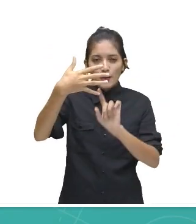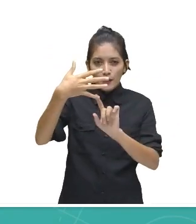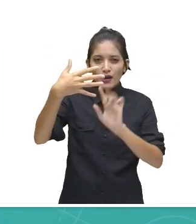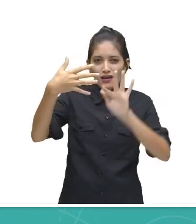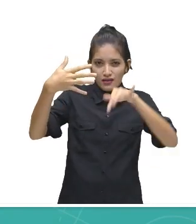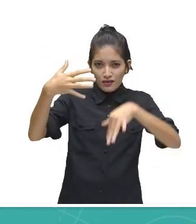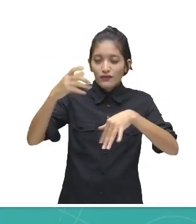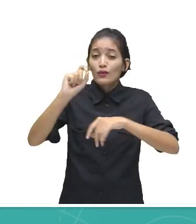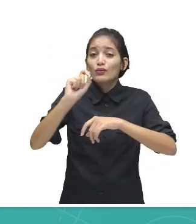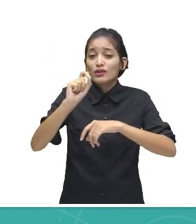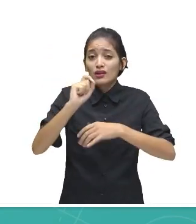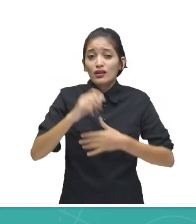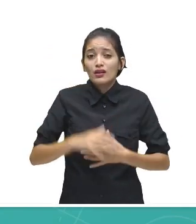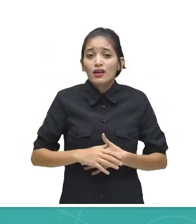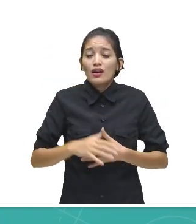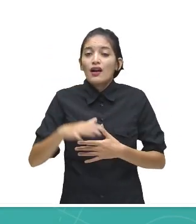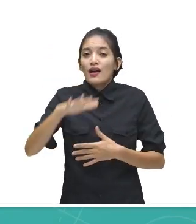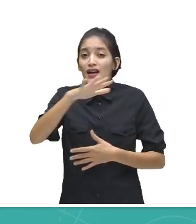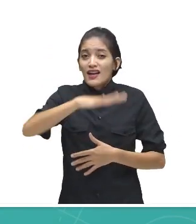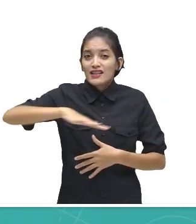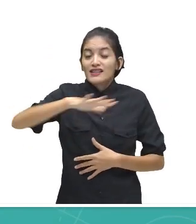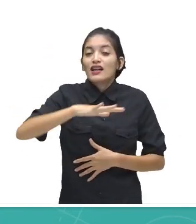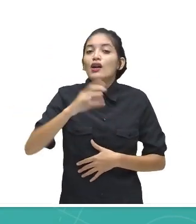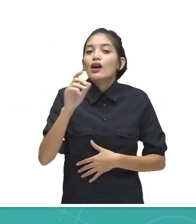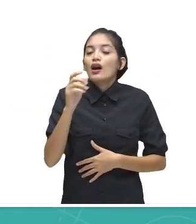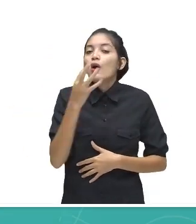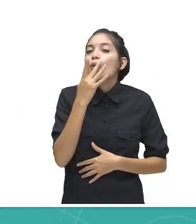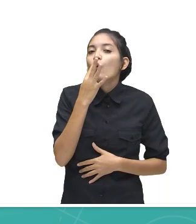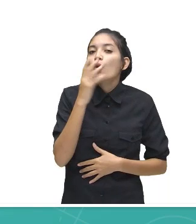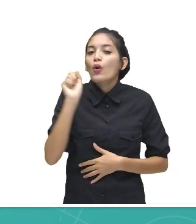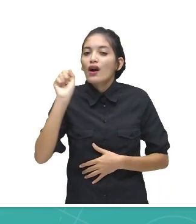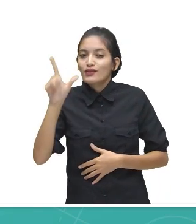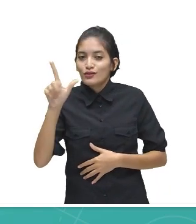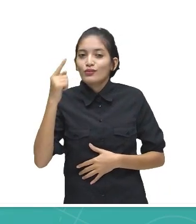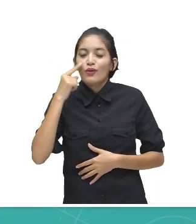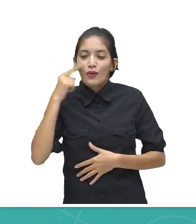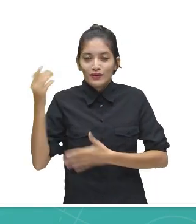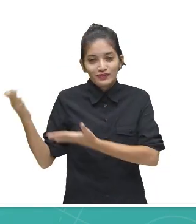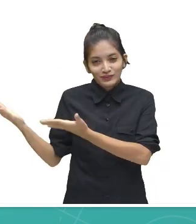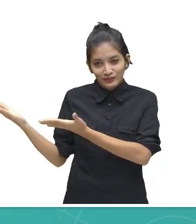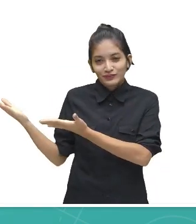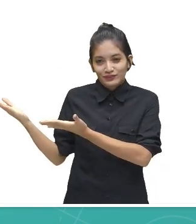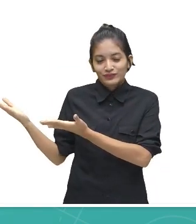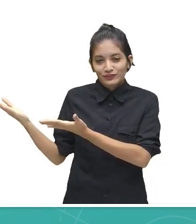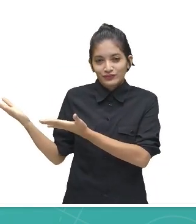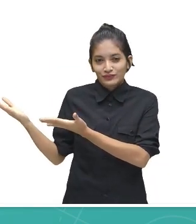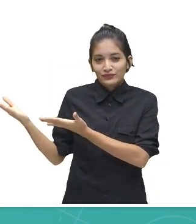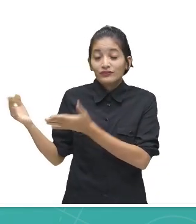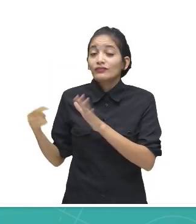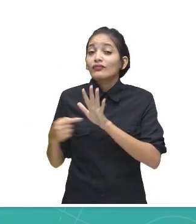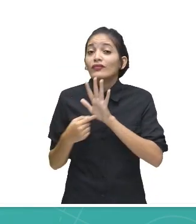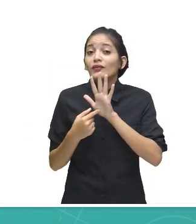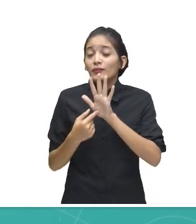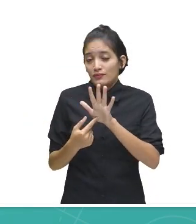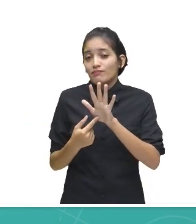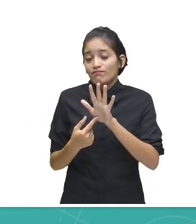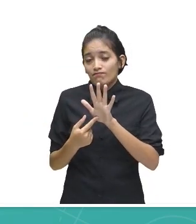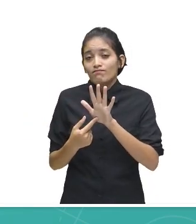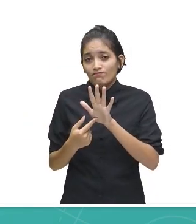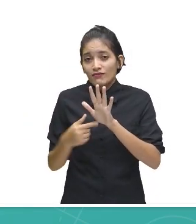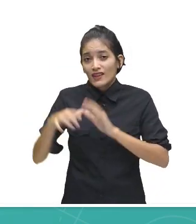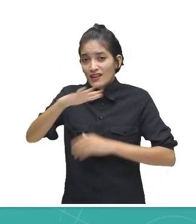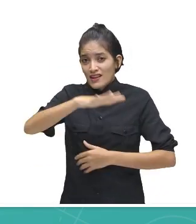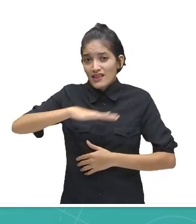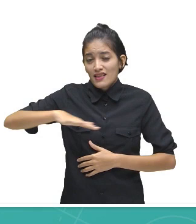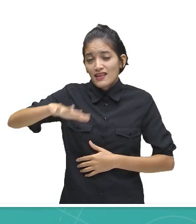né? Que são essas áreas circuladas em azul. Apenas na tela a gente vai ver agora aí essa imagem de novo, que mostra, né, essa